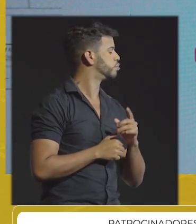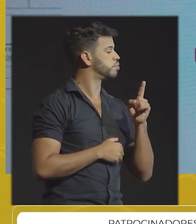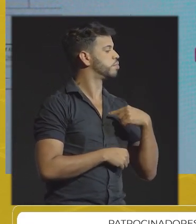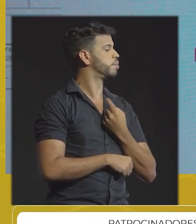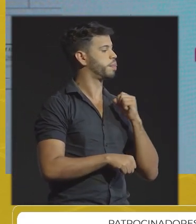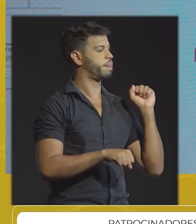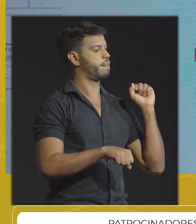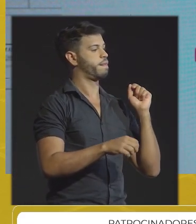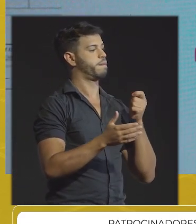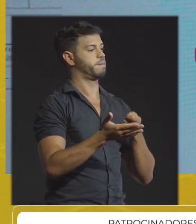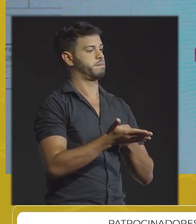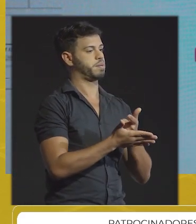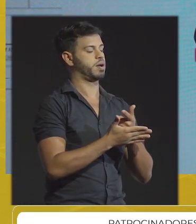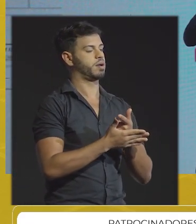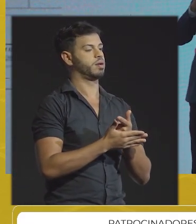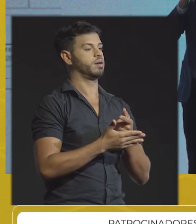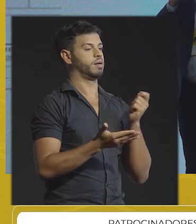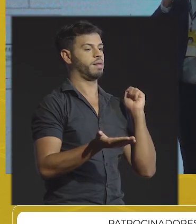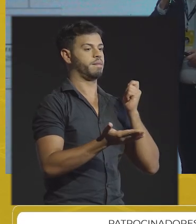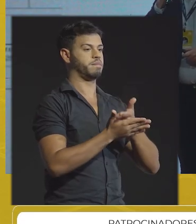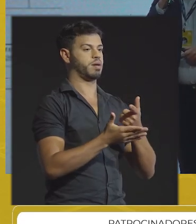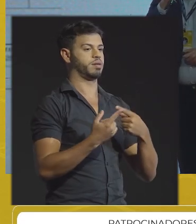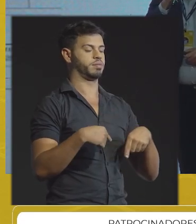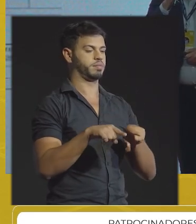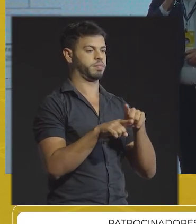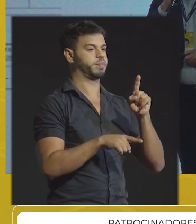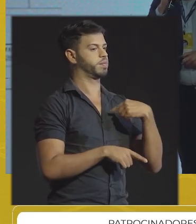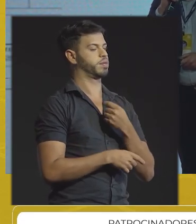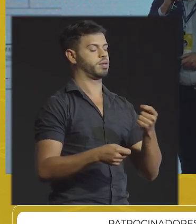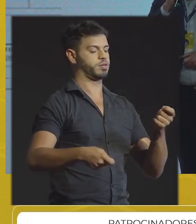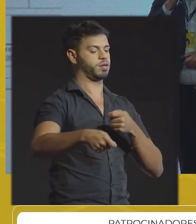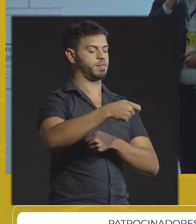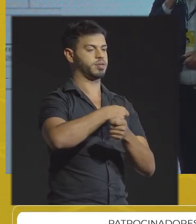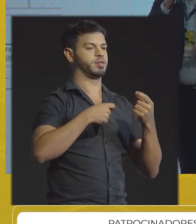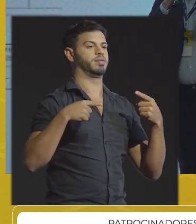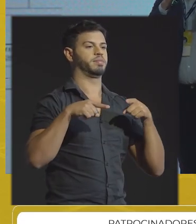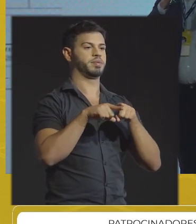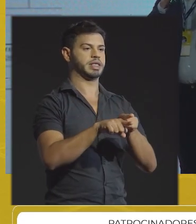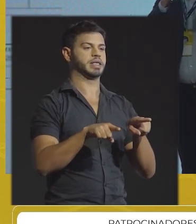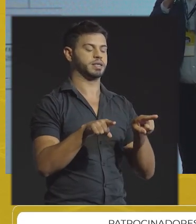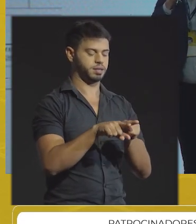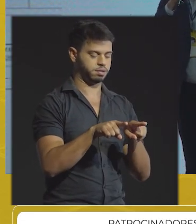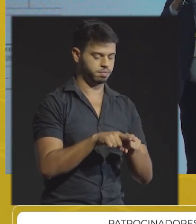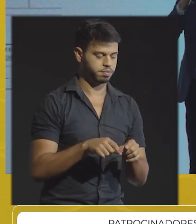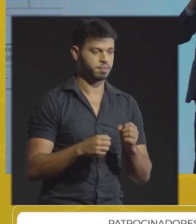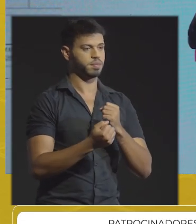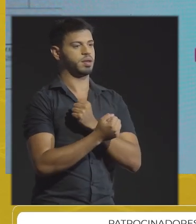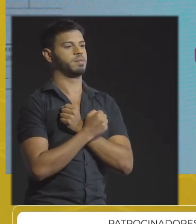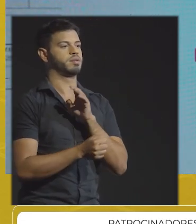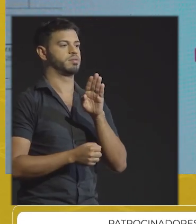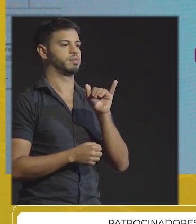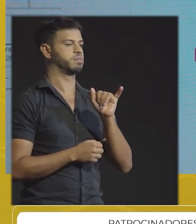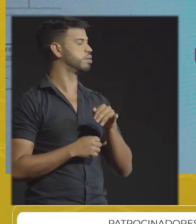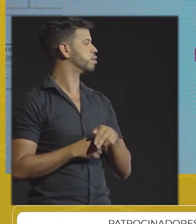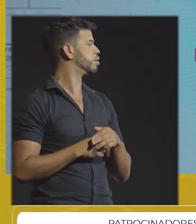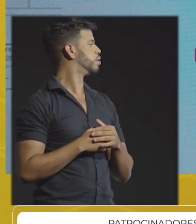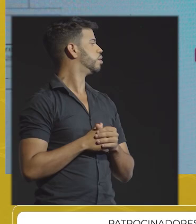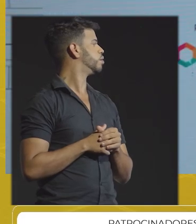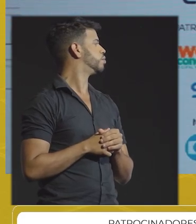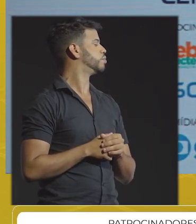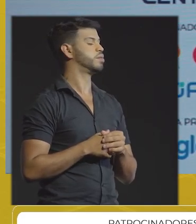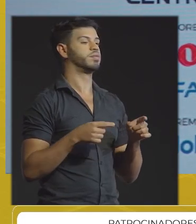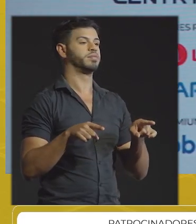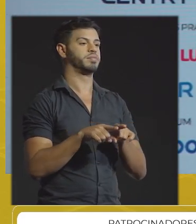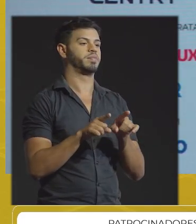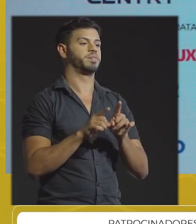paga aqui ao fornecedor através da merx que é a nossa comercializadora parceira inclusive grande abass Fabinha e